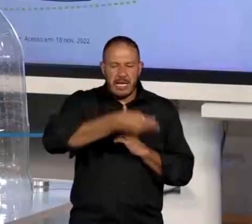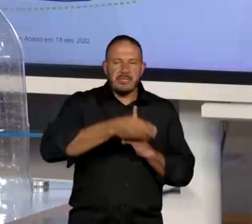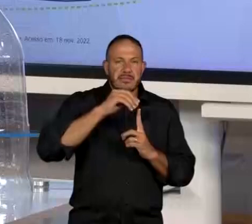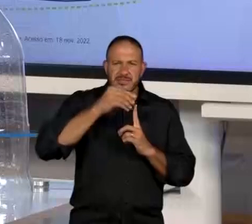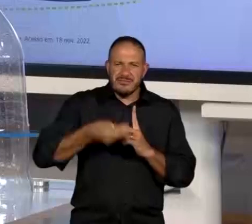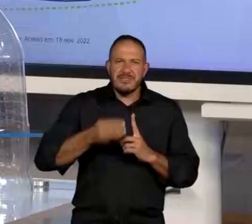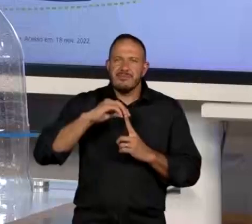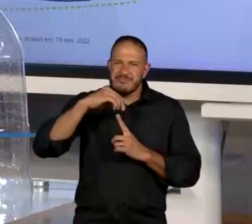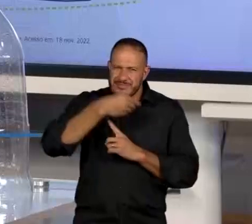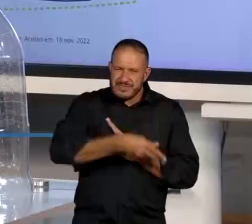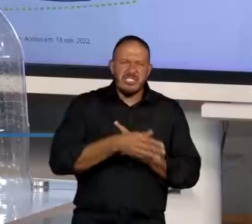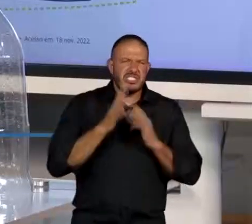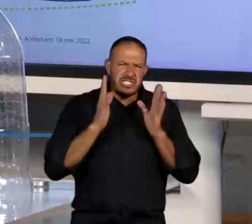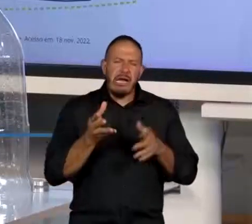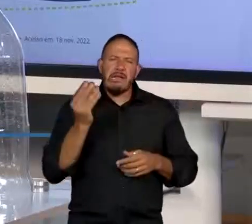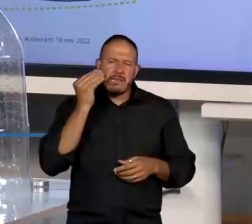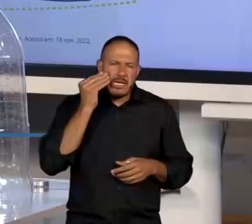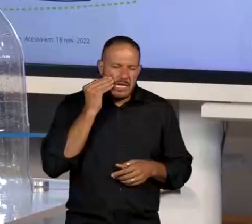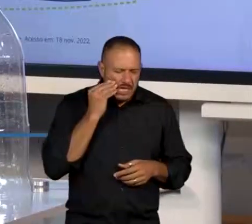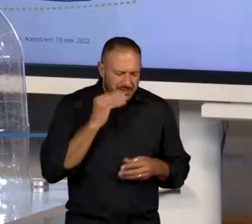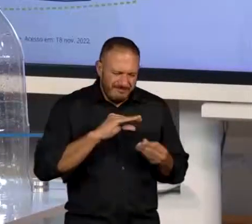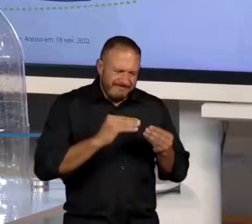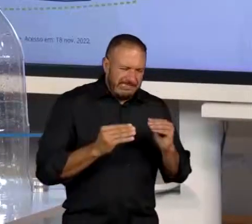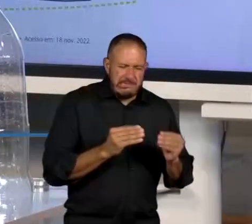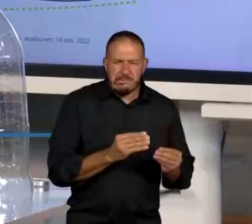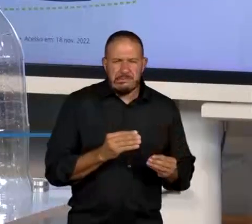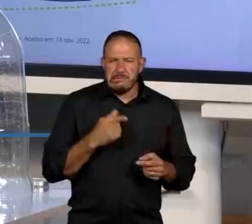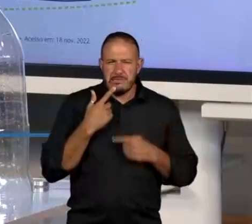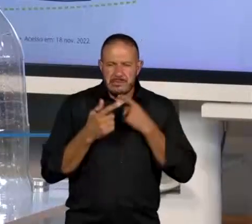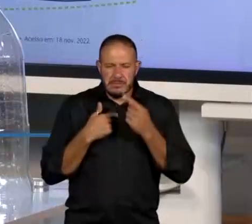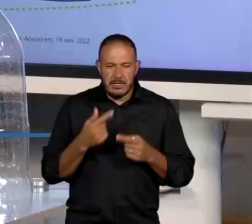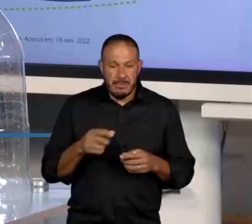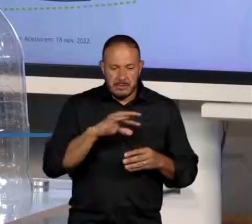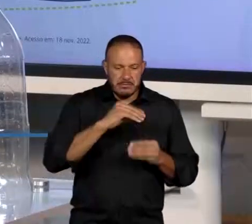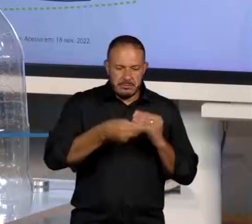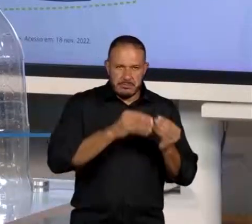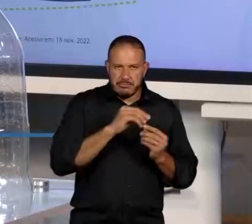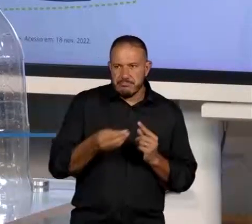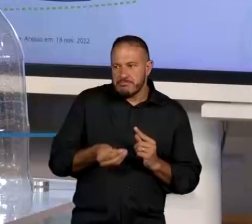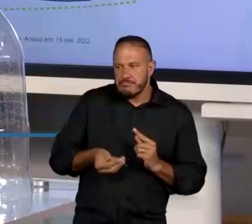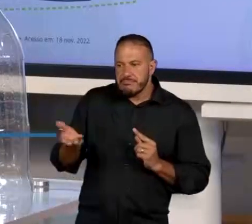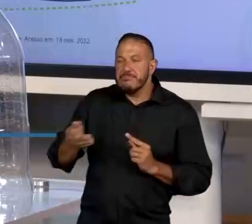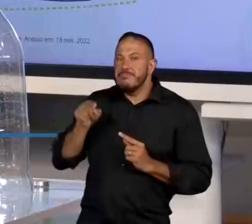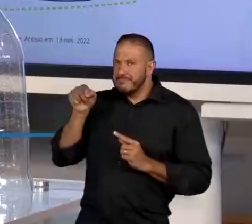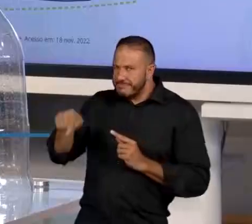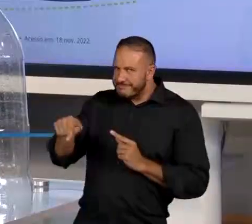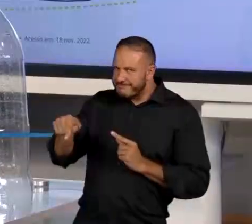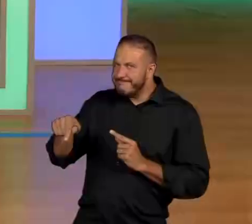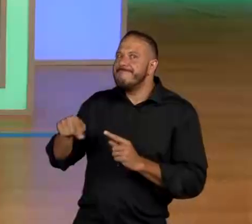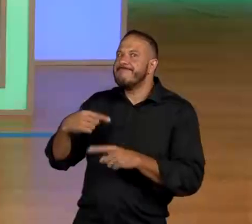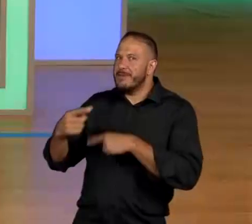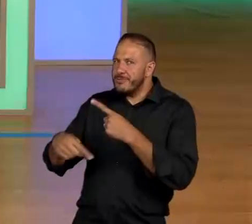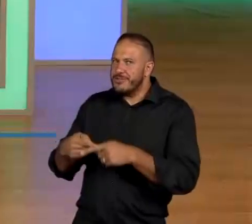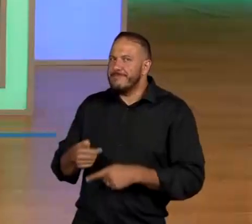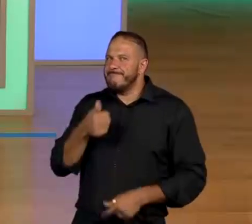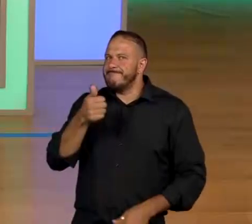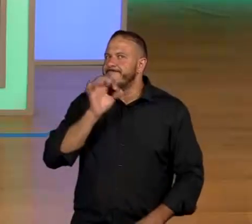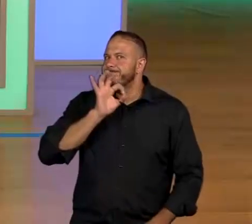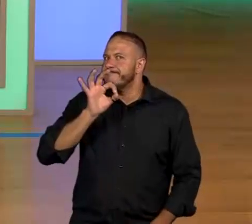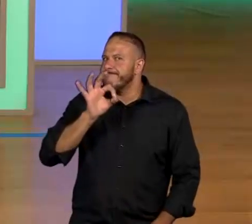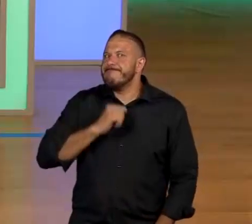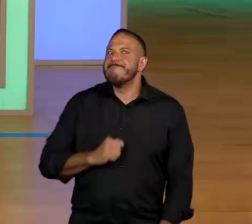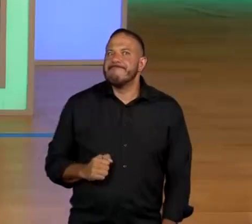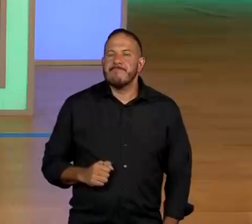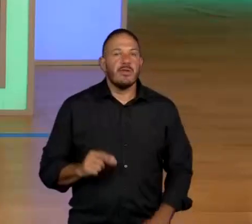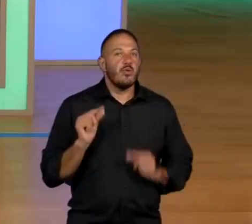já tentei fazer umas receitas, eu não curti. Mas a composteira, show de bola. O que isso tem a ver com a gente?